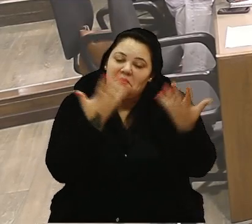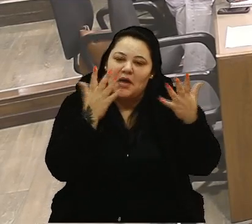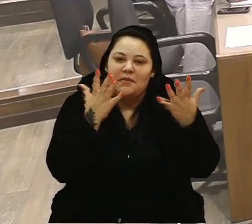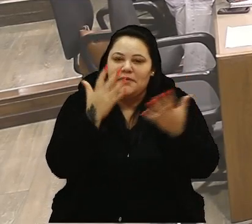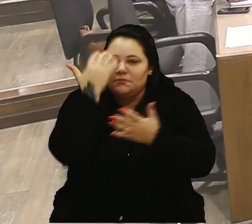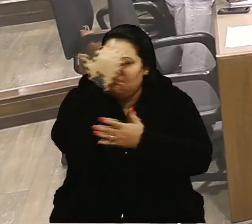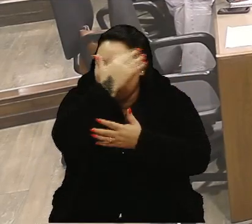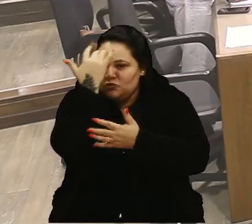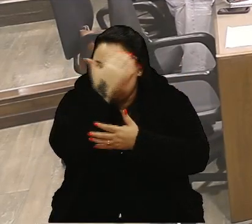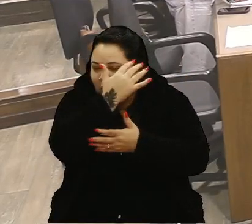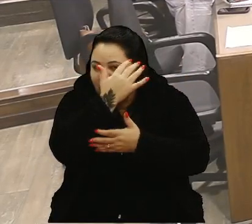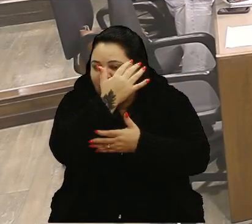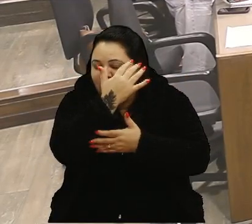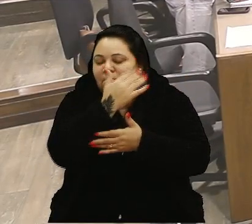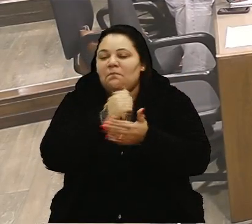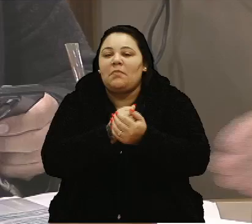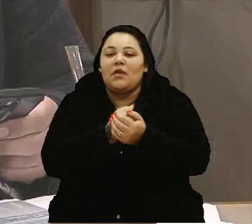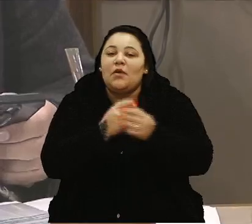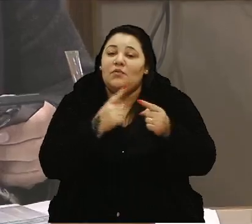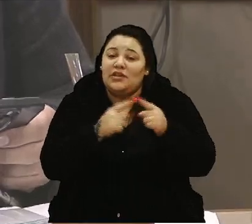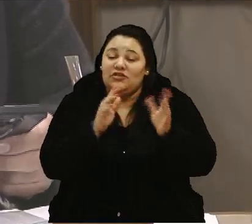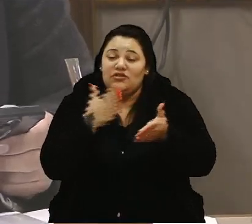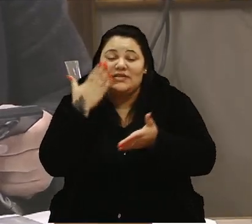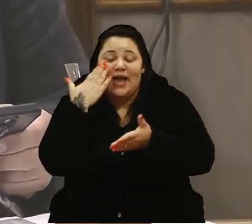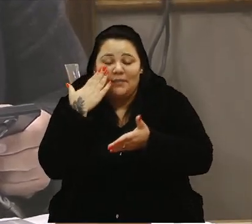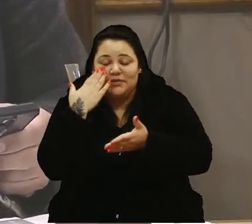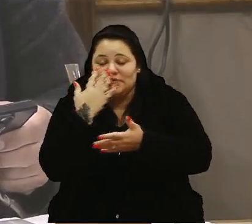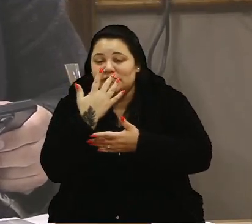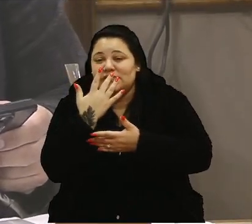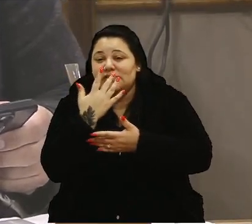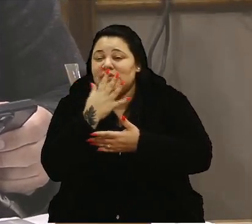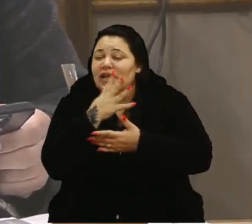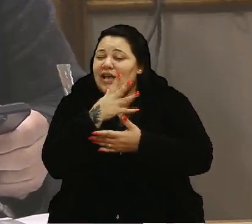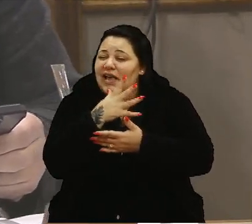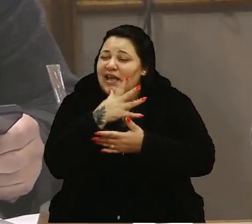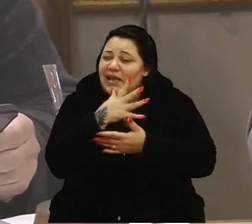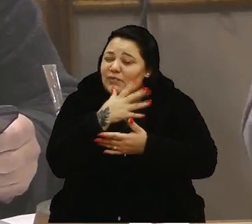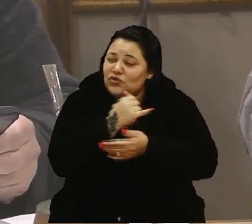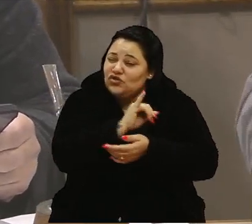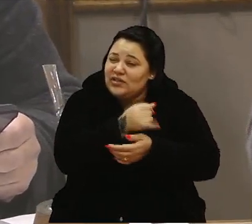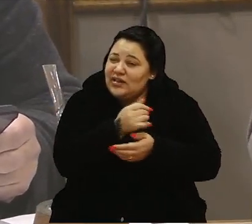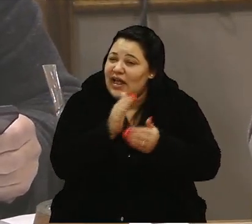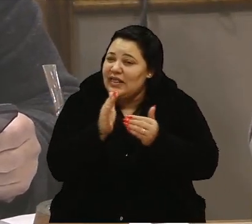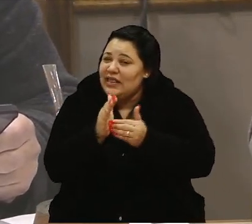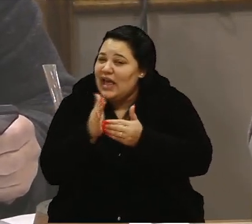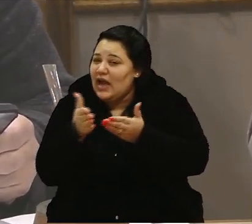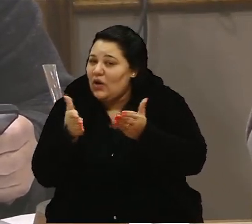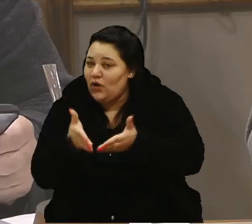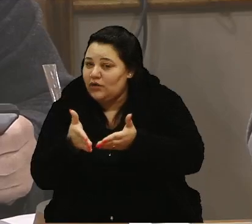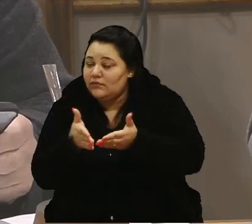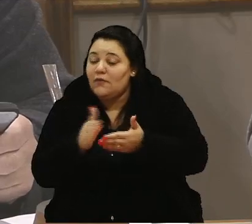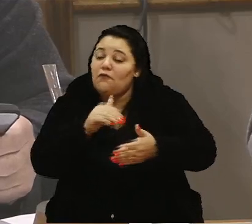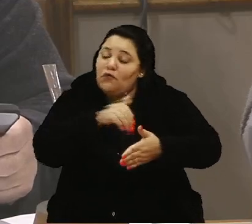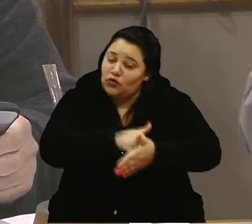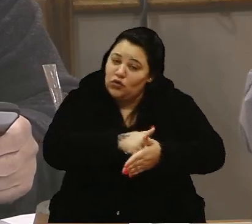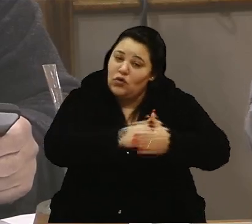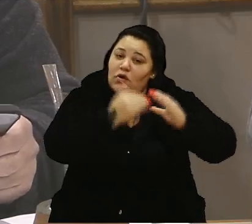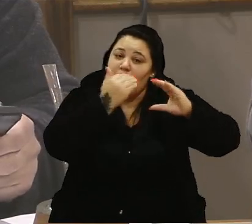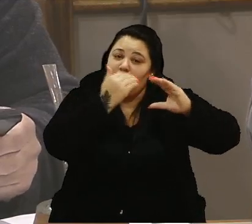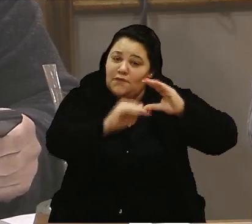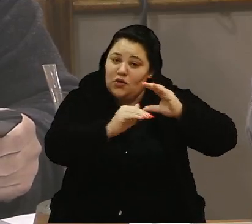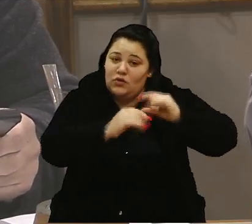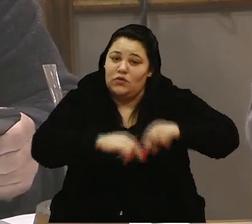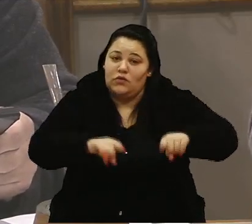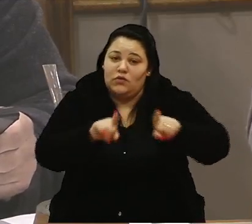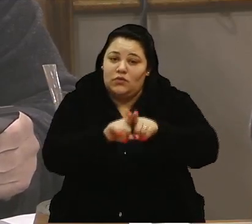Adiló, que por mais que tenha demorado de janeiro até agora, mandou e está sendo votado e está sendo colocado em prática, né? E a gente sabe que seja em